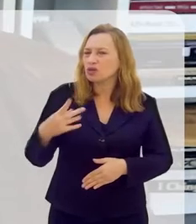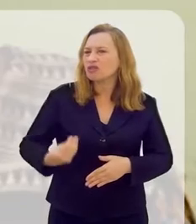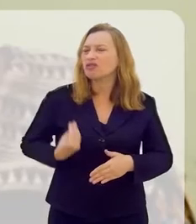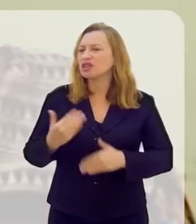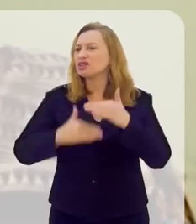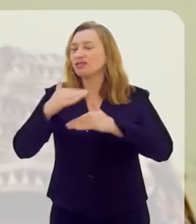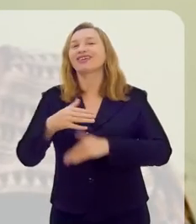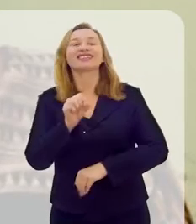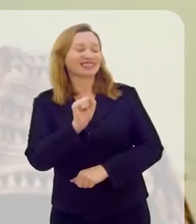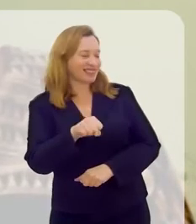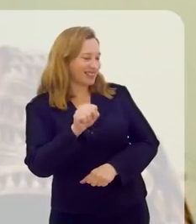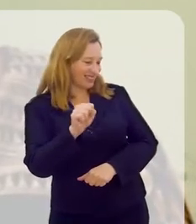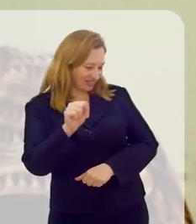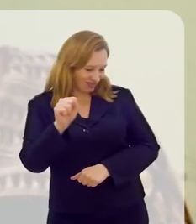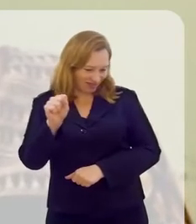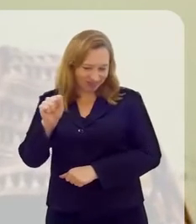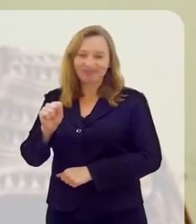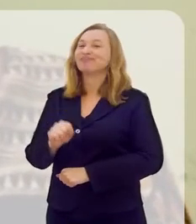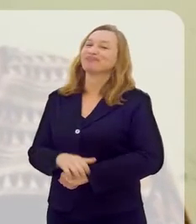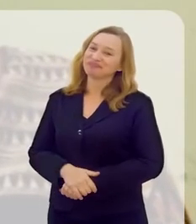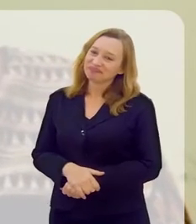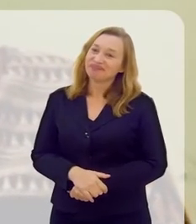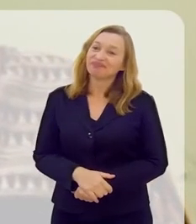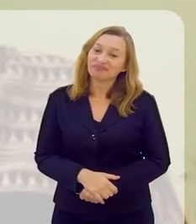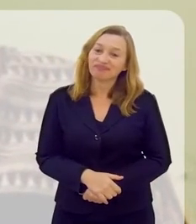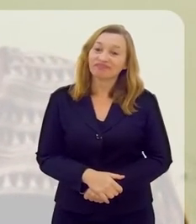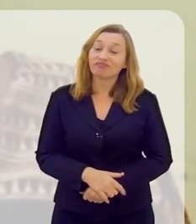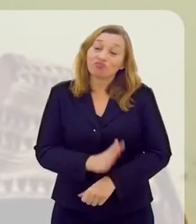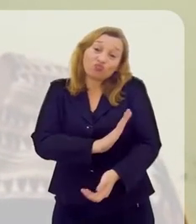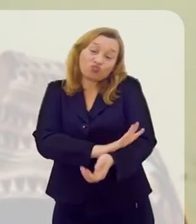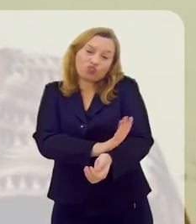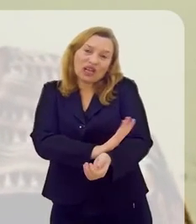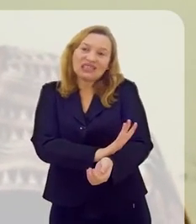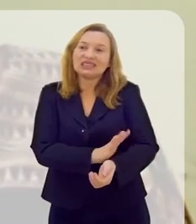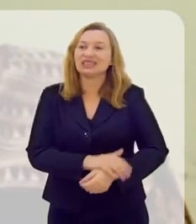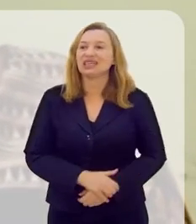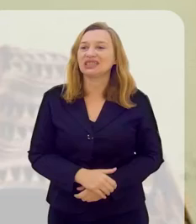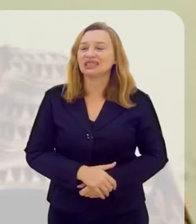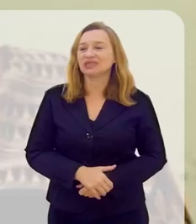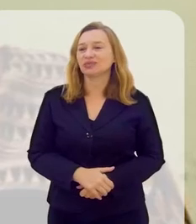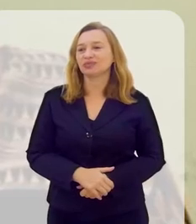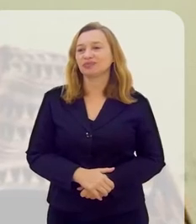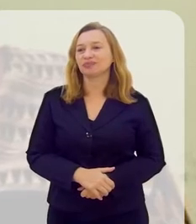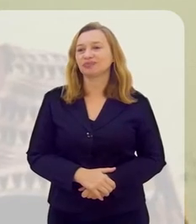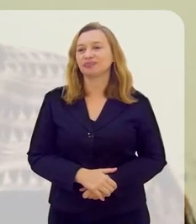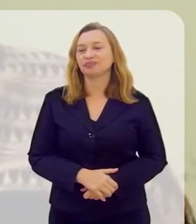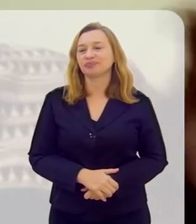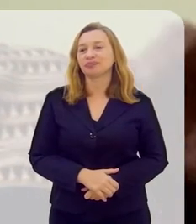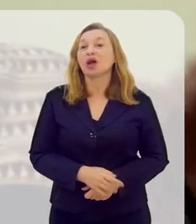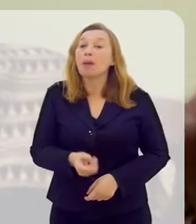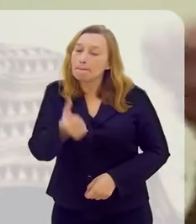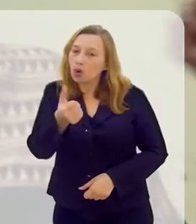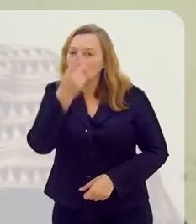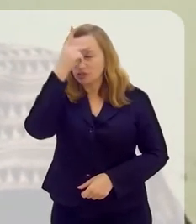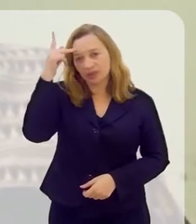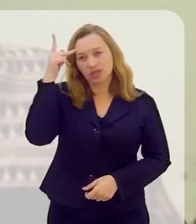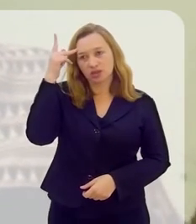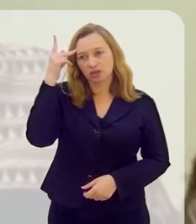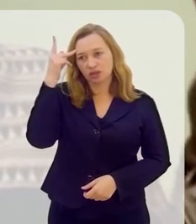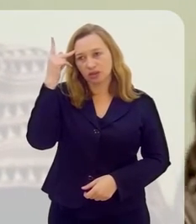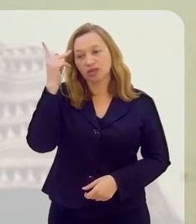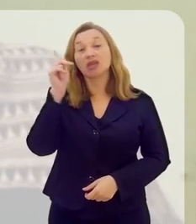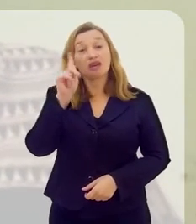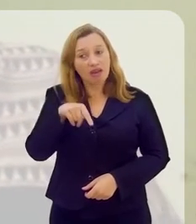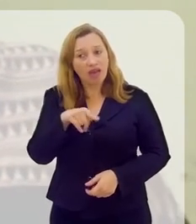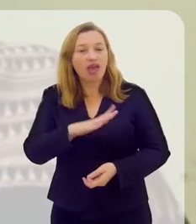carreira. Sim. O racismo, ele existem poucas pessoas que